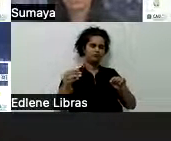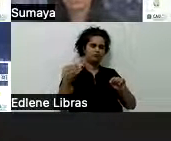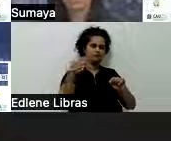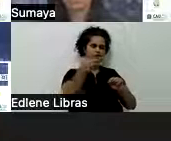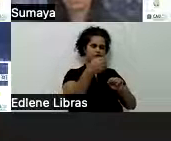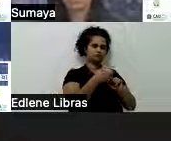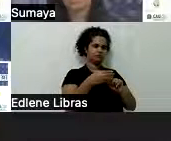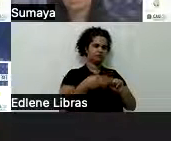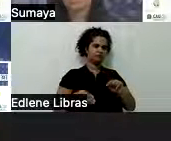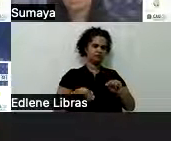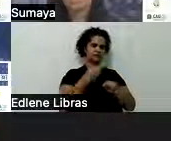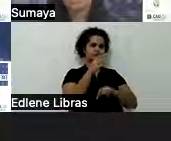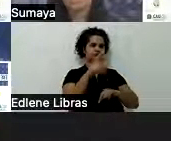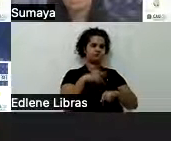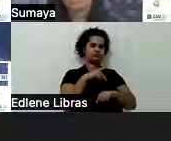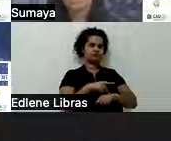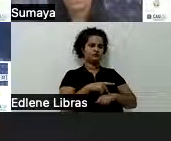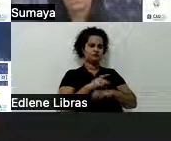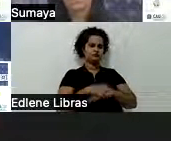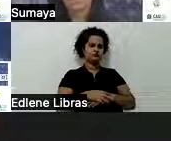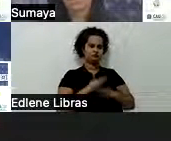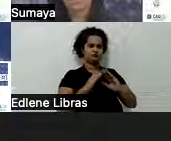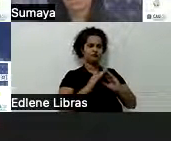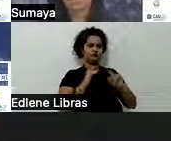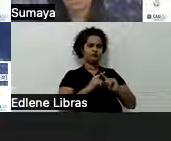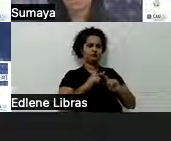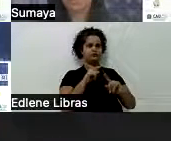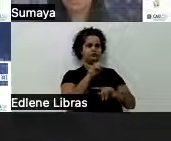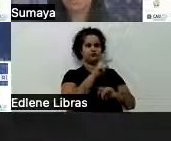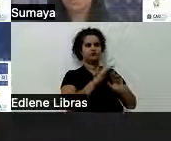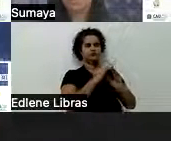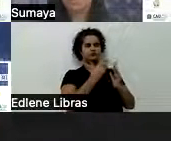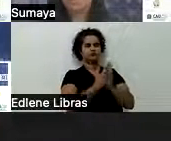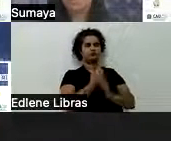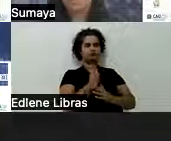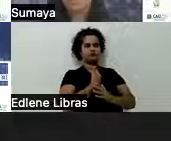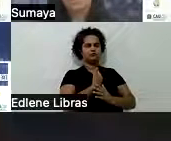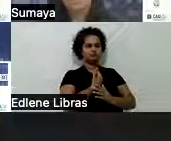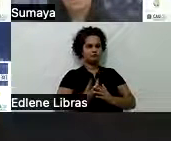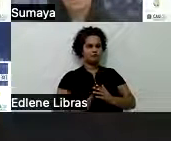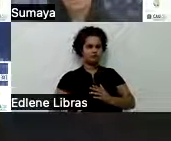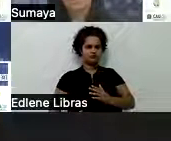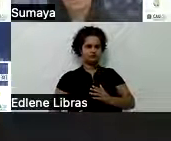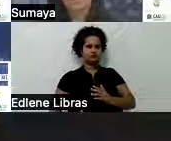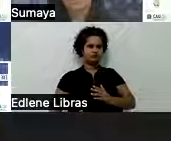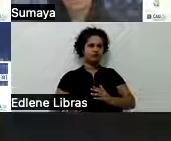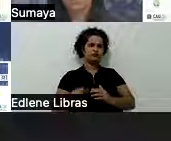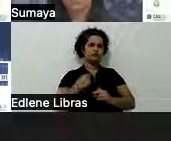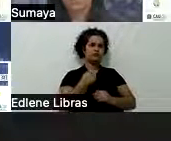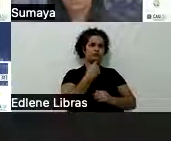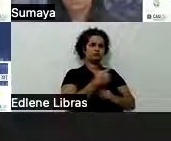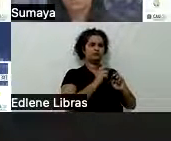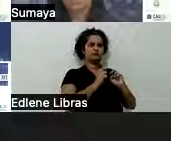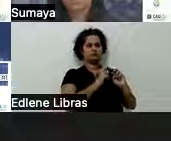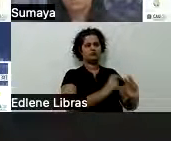passa ao lado de uma praça. Aqui tem uma igreja e uma escola pública, ou seja, vários equipamentos importantes, e aqui uma estação de metrô.